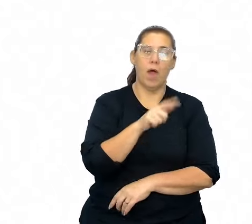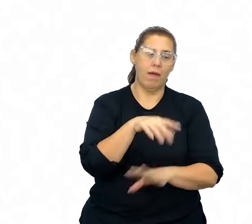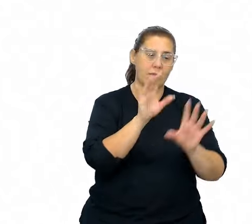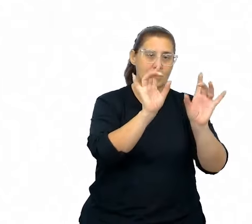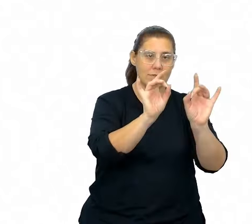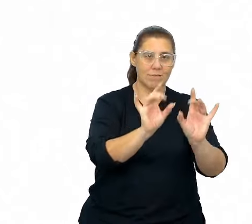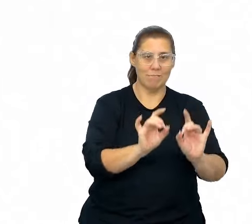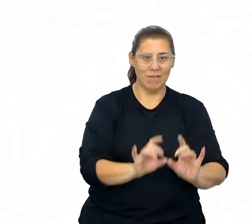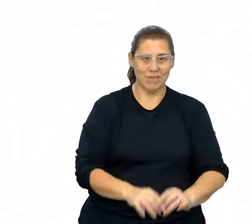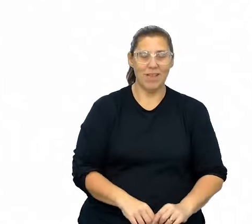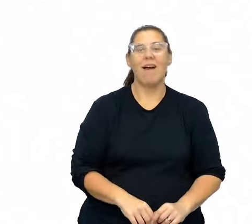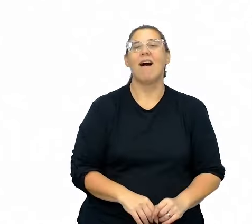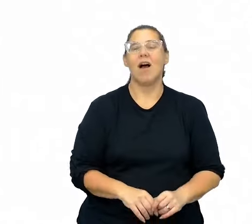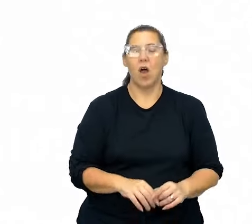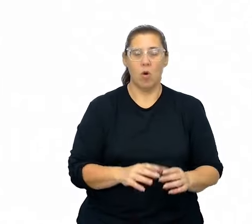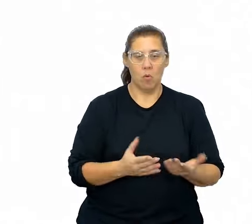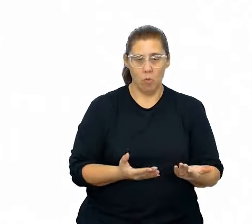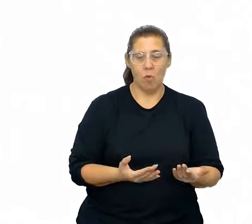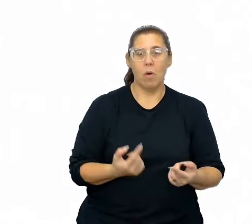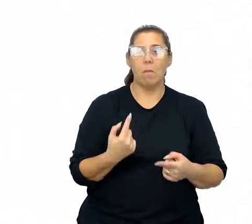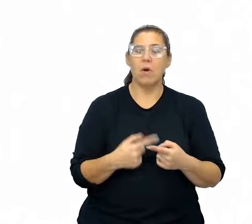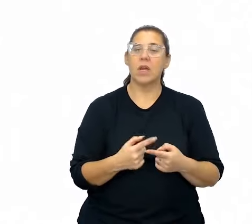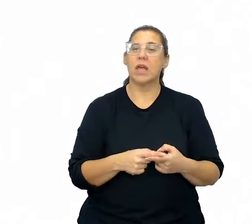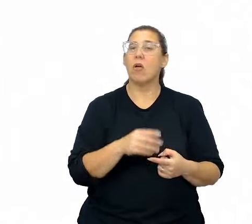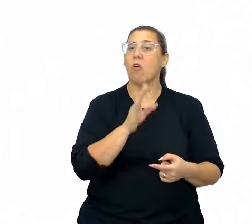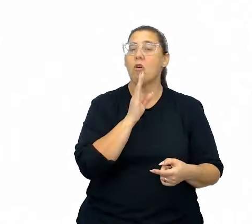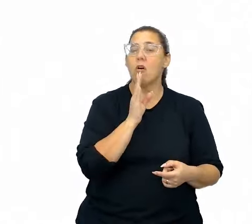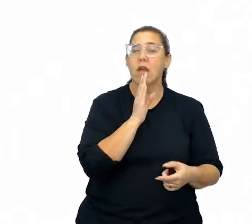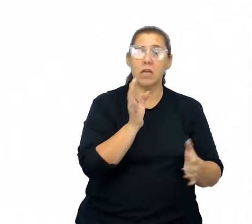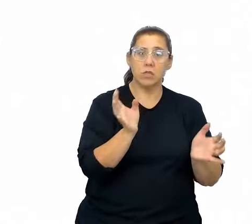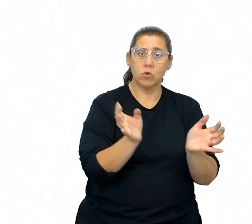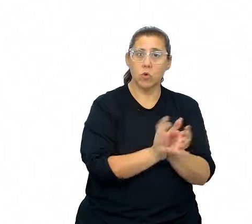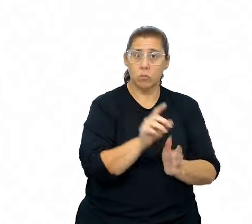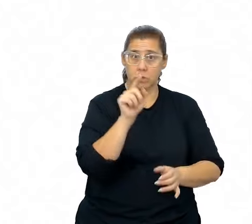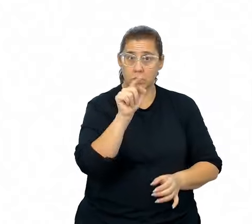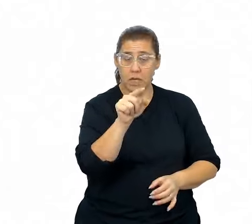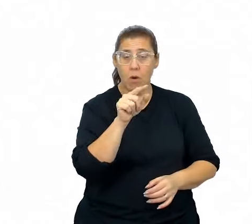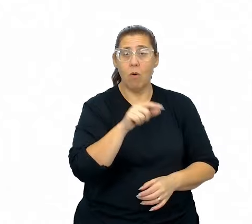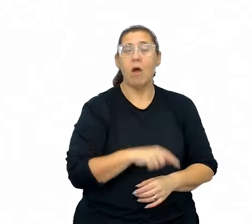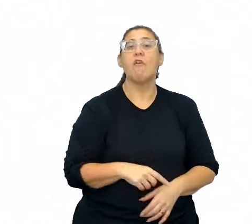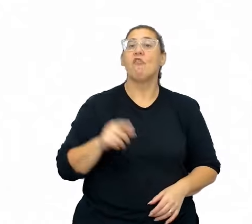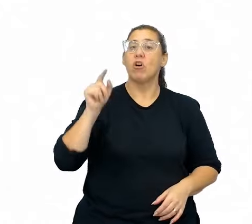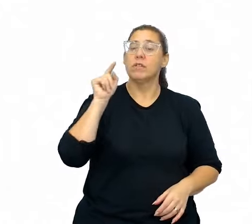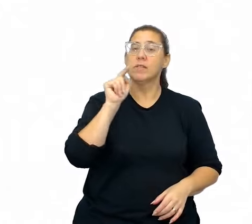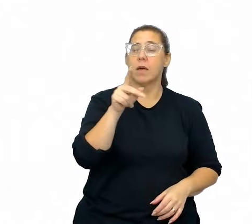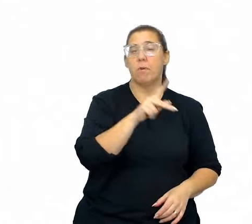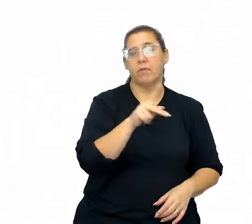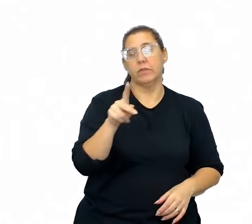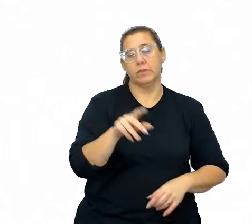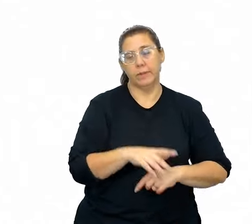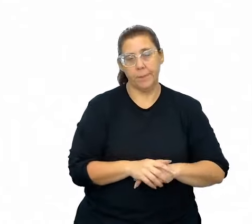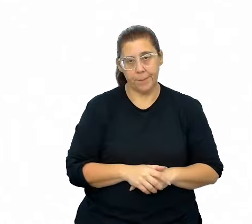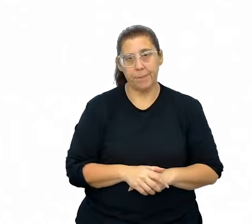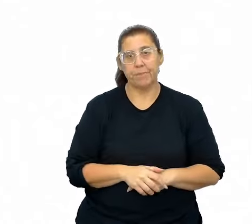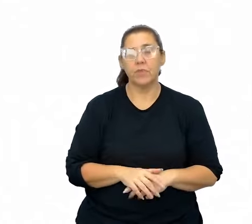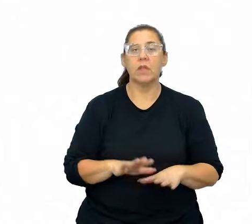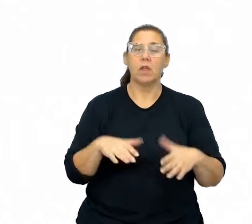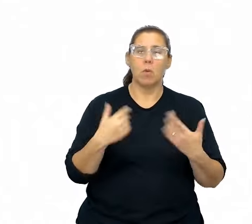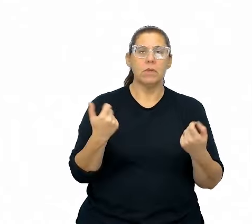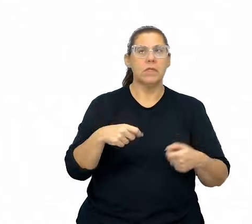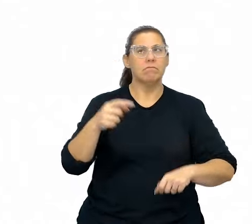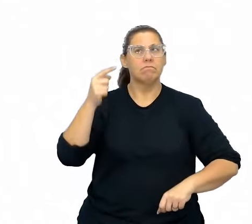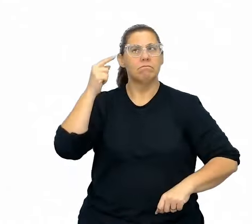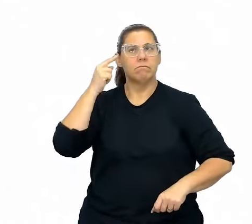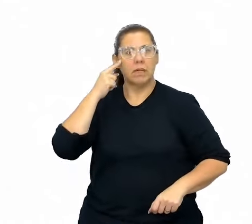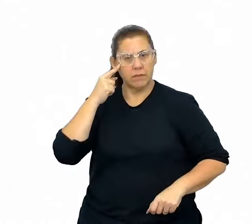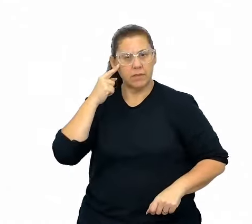turma. Porque quem conhece a sua turma é você, professor e professora. E por isso precisa